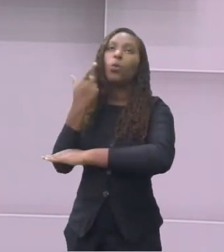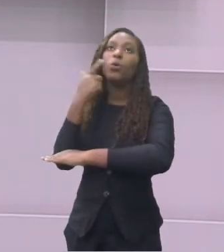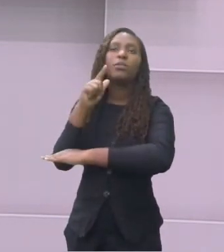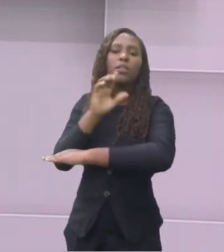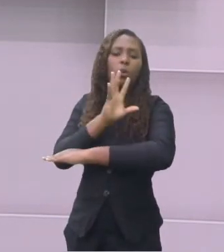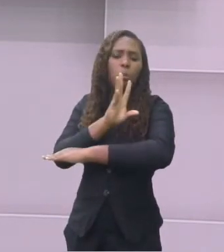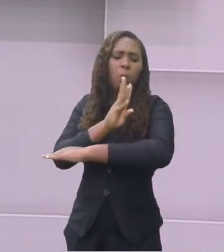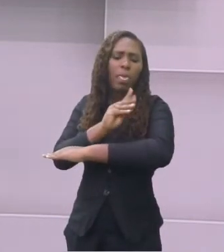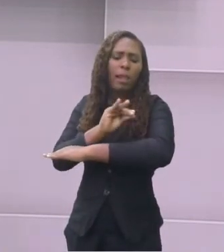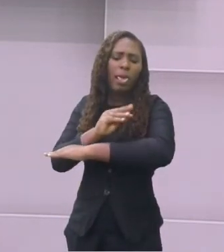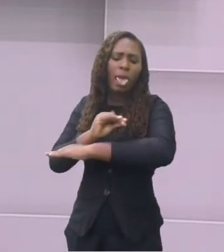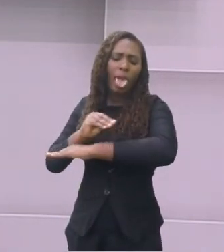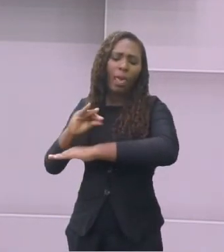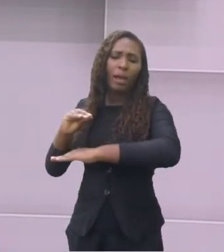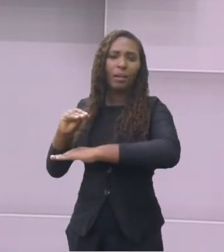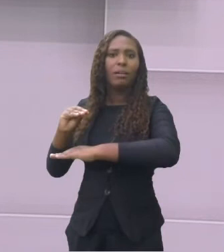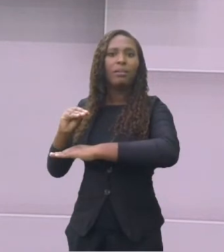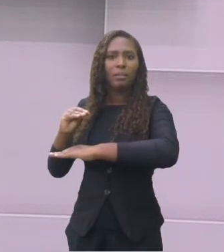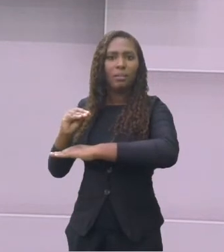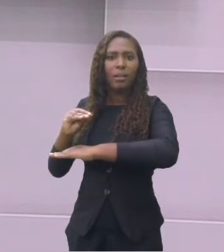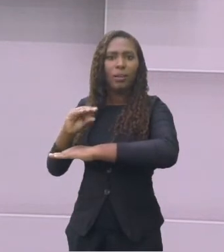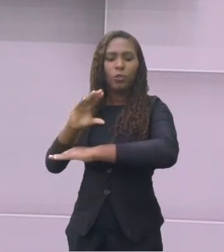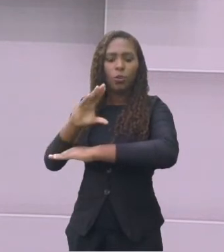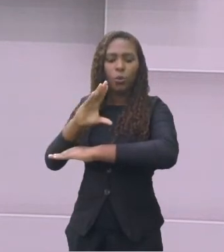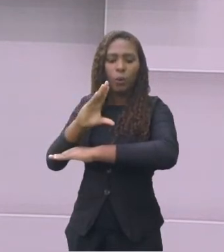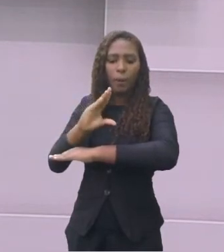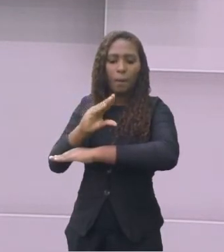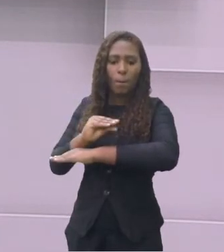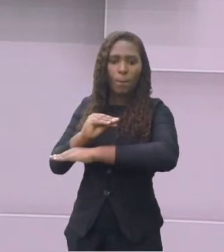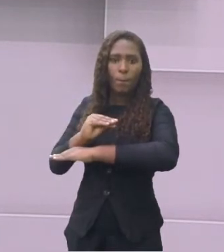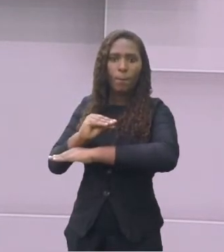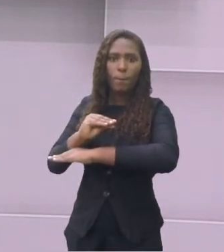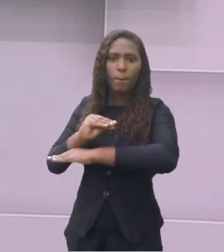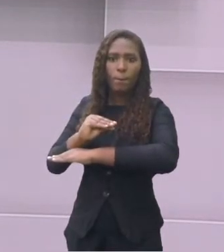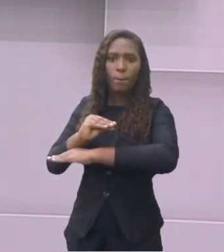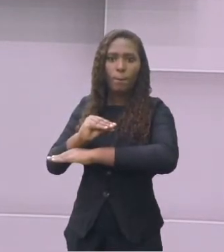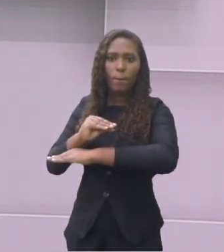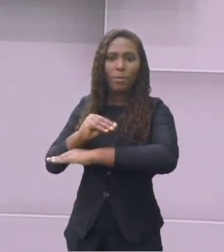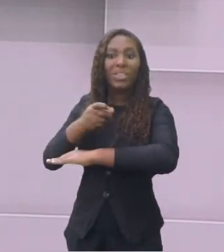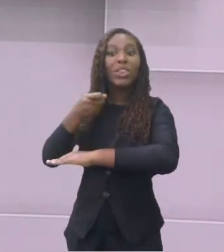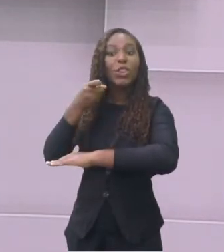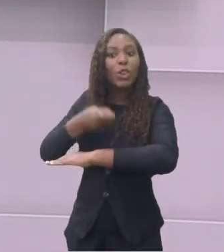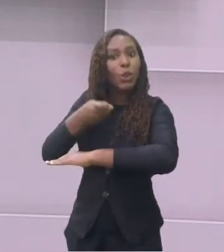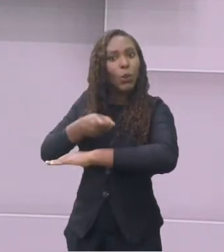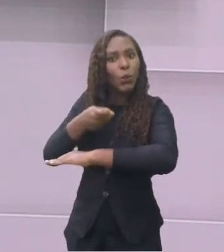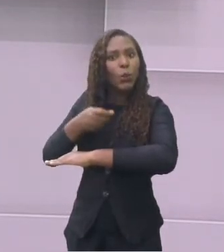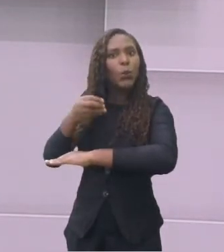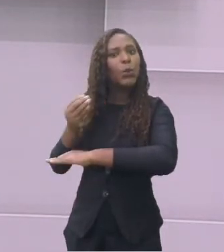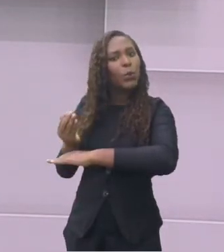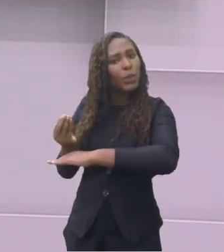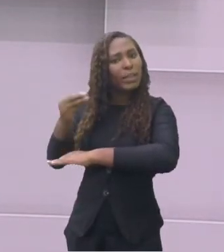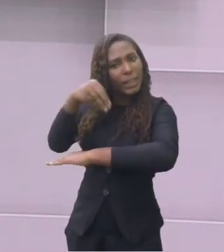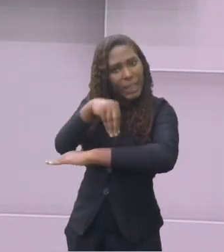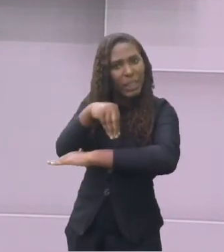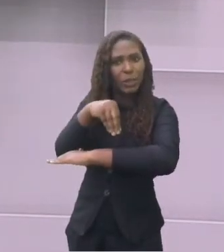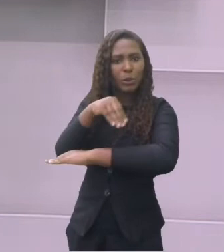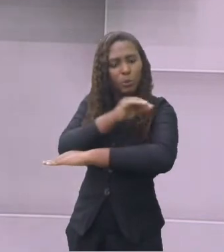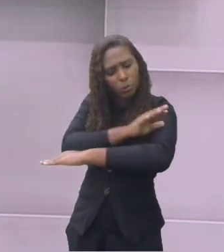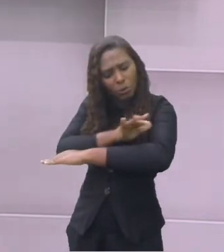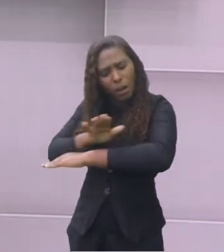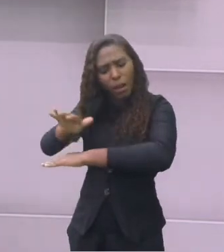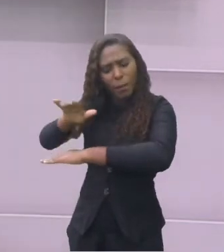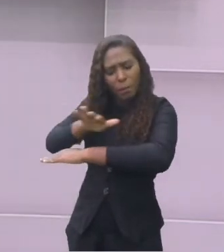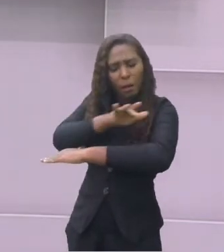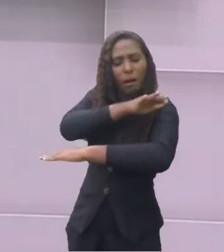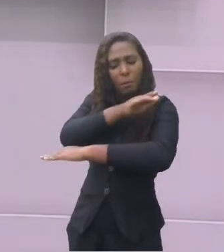a partir da análise desse material preservado, também auxilia na